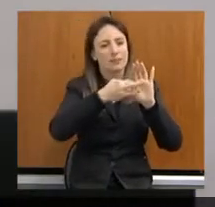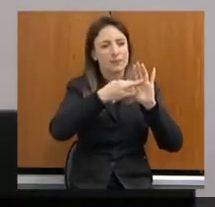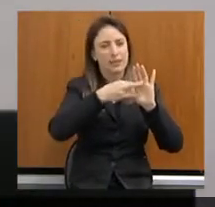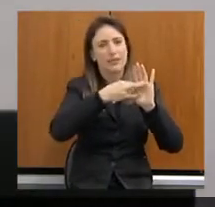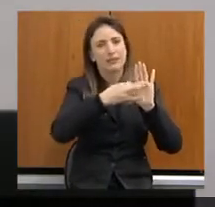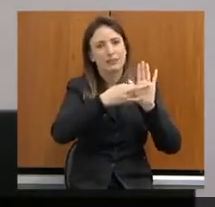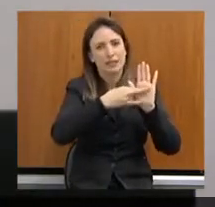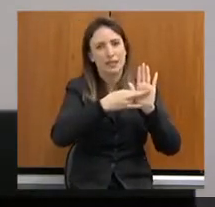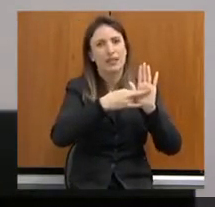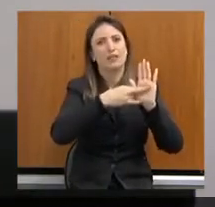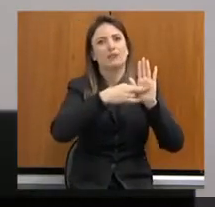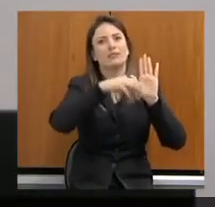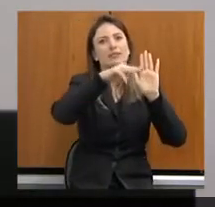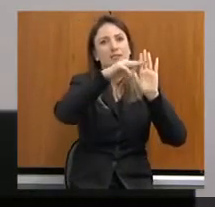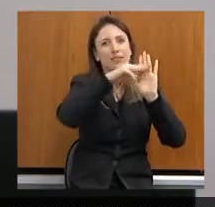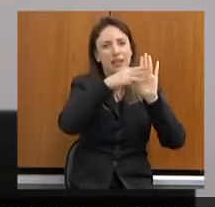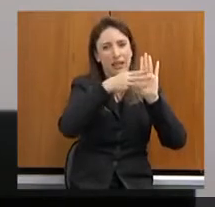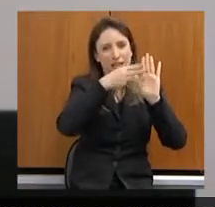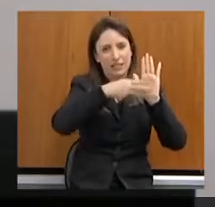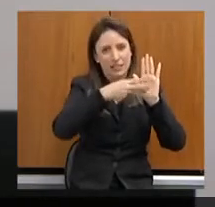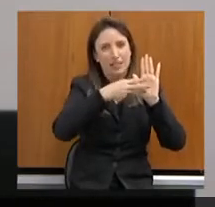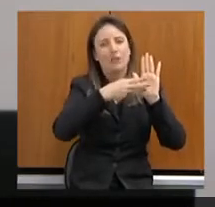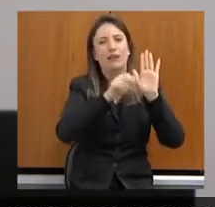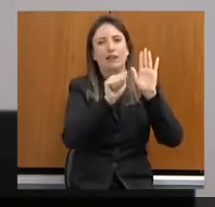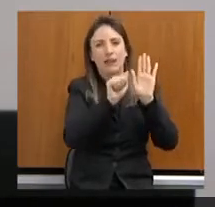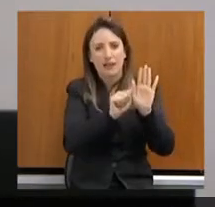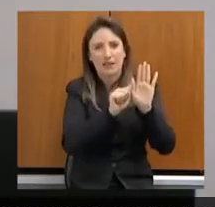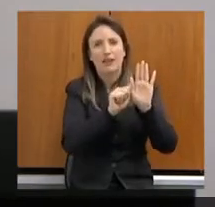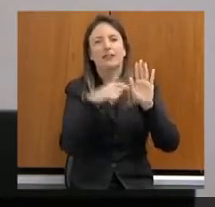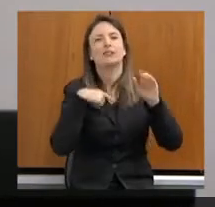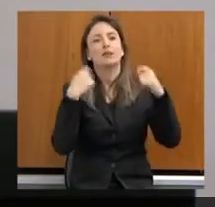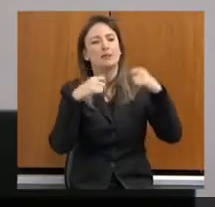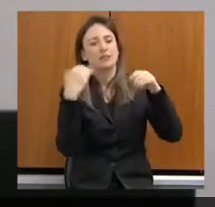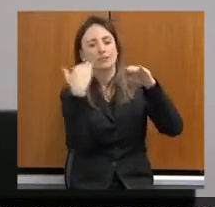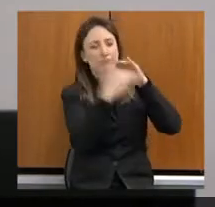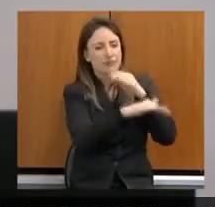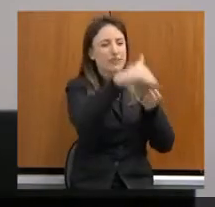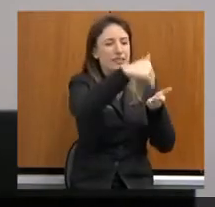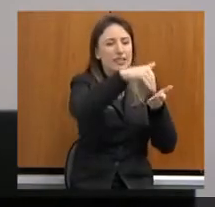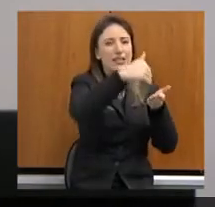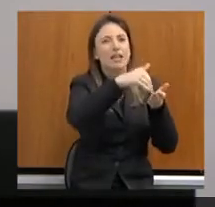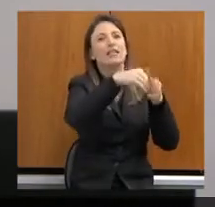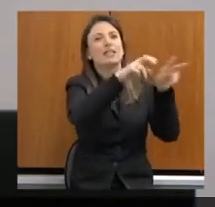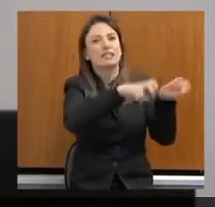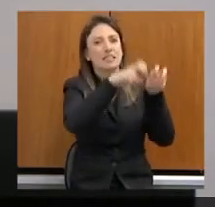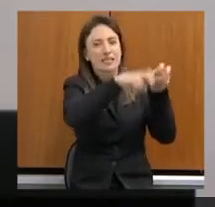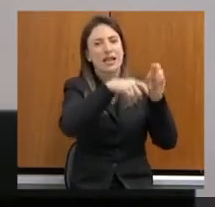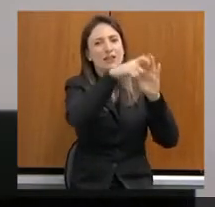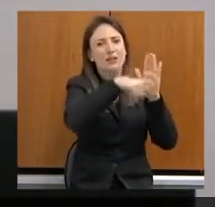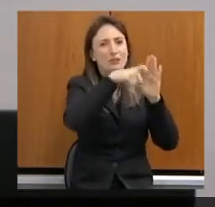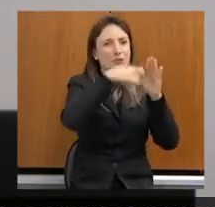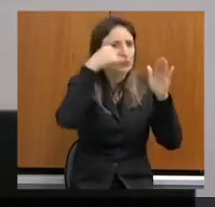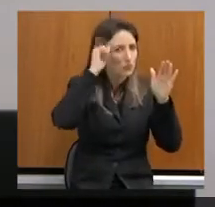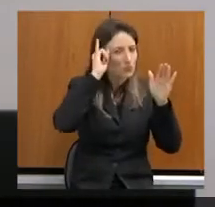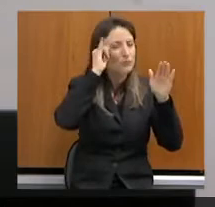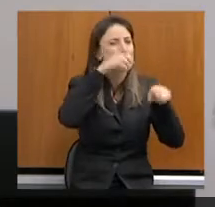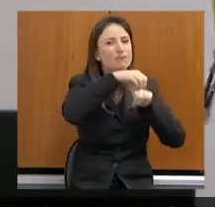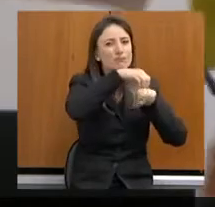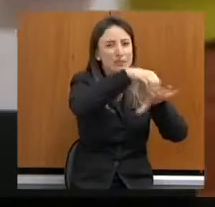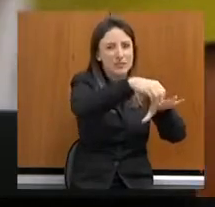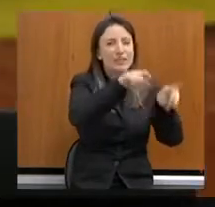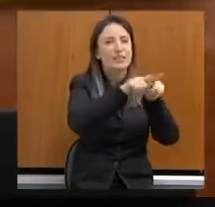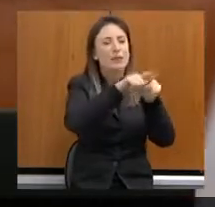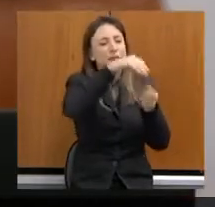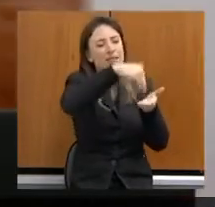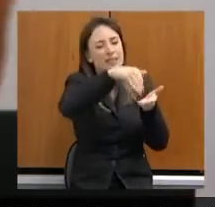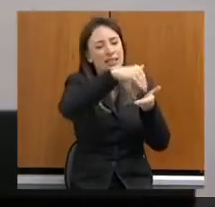letra A seja encaminhada à secretaria de estado da agricultura pecuária e Abastecimento EA Secretaria de